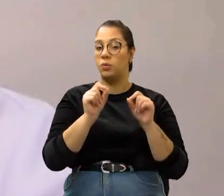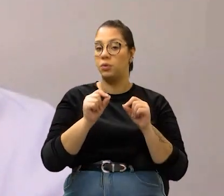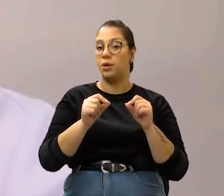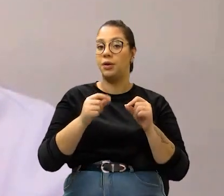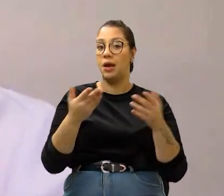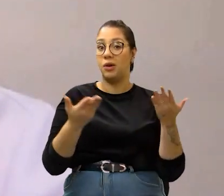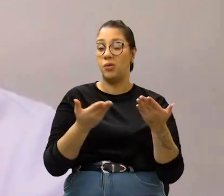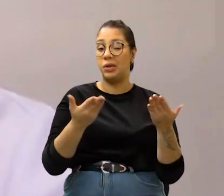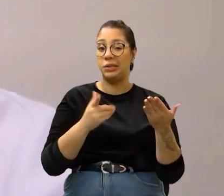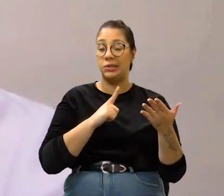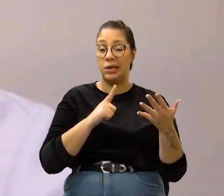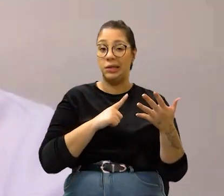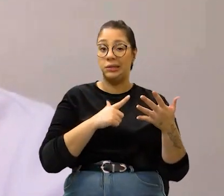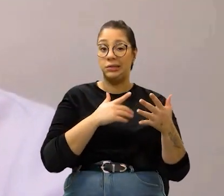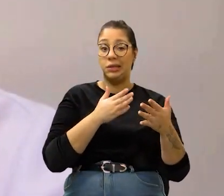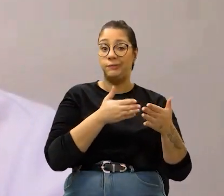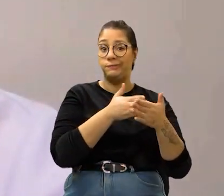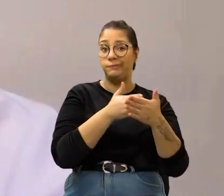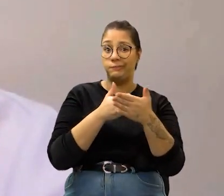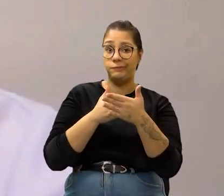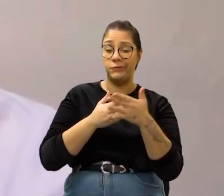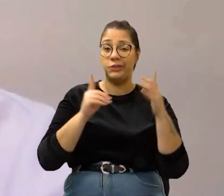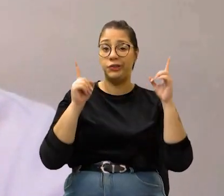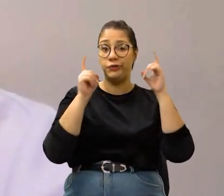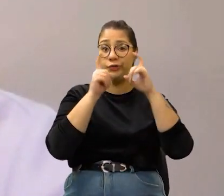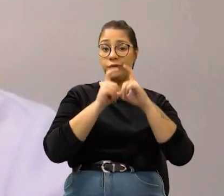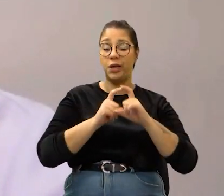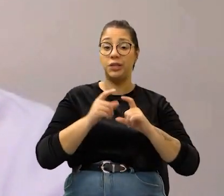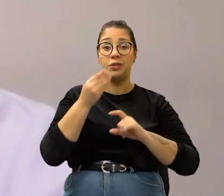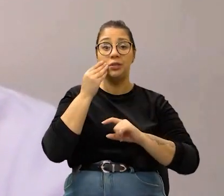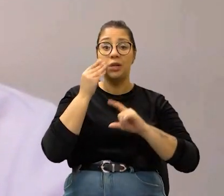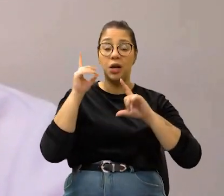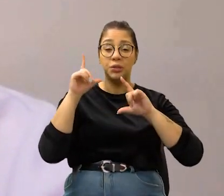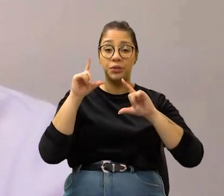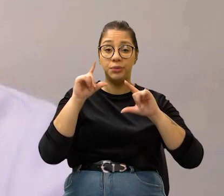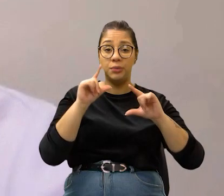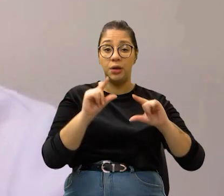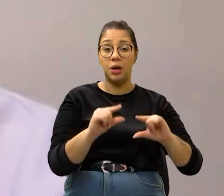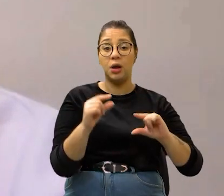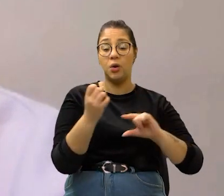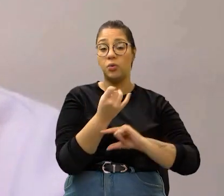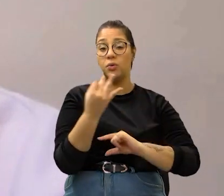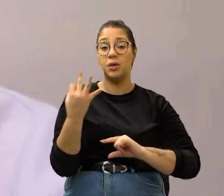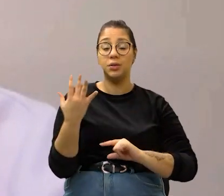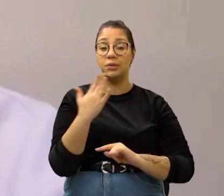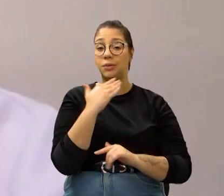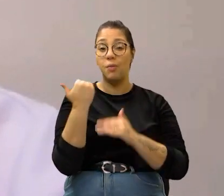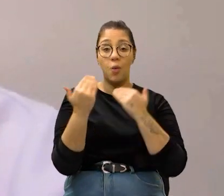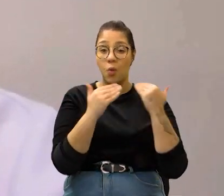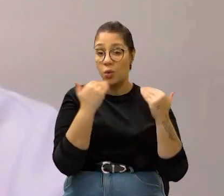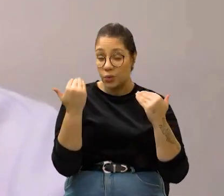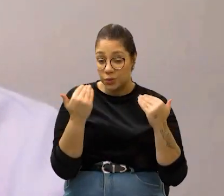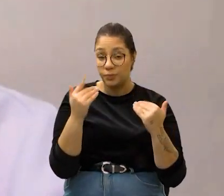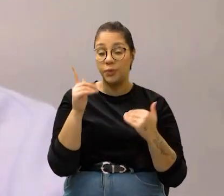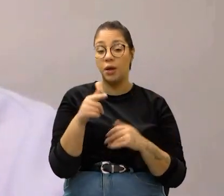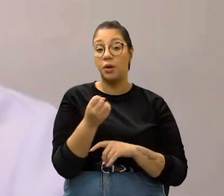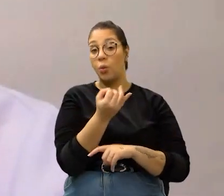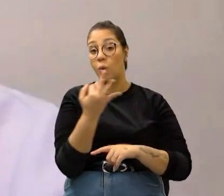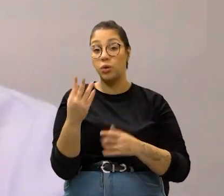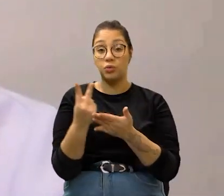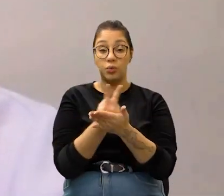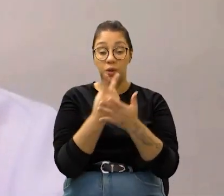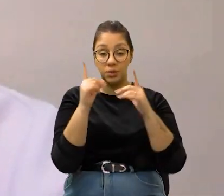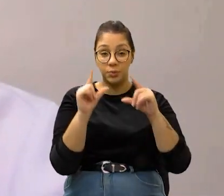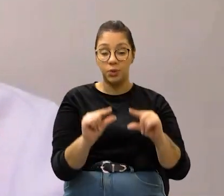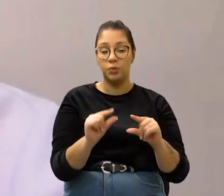que nós vamos esbarrar e da dificuldade de diminuir a taxa de incidência, né, o número